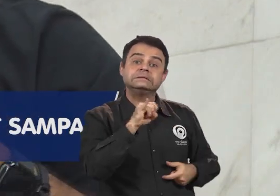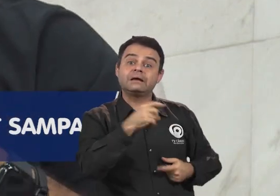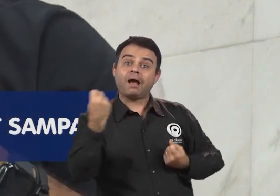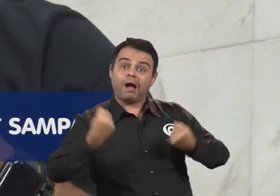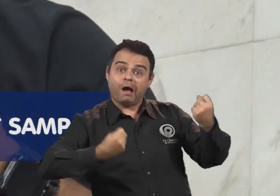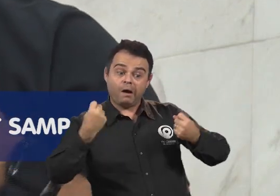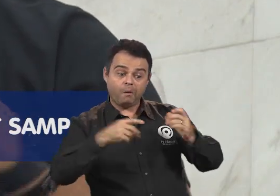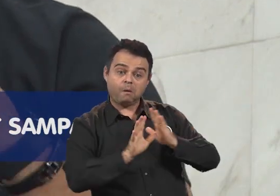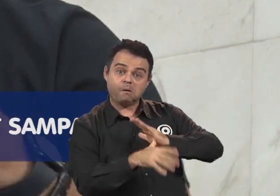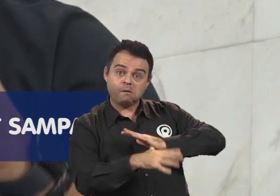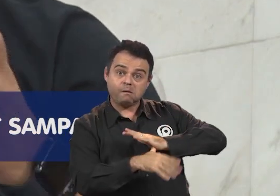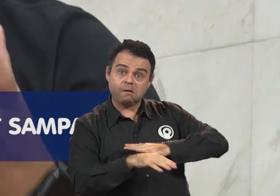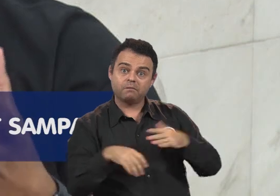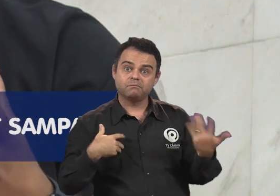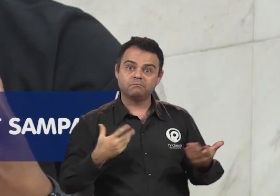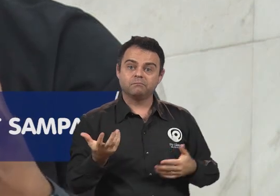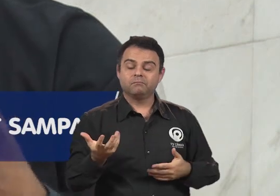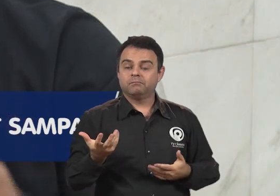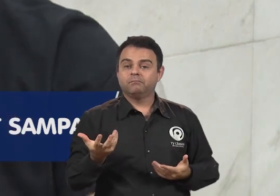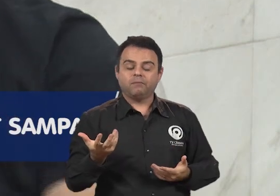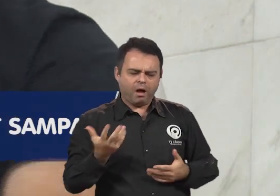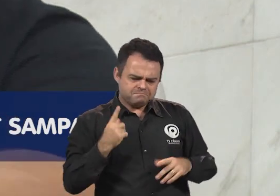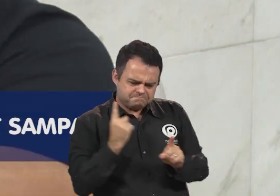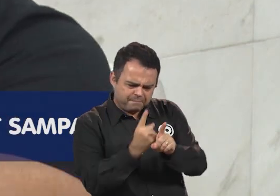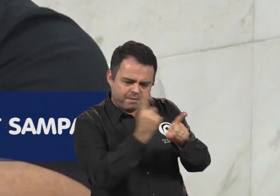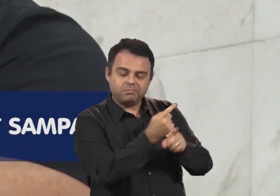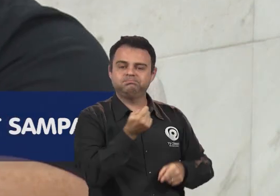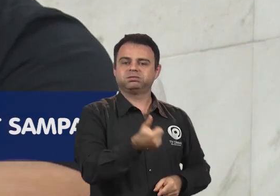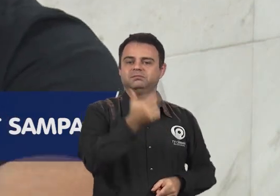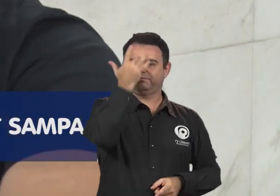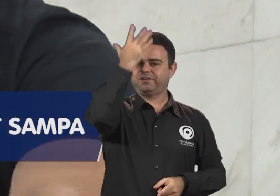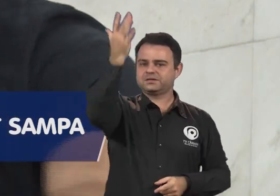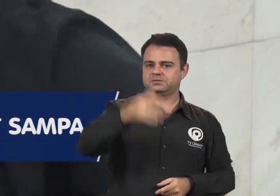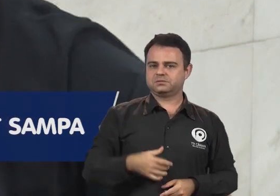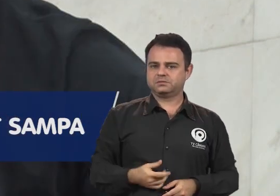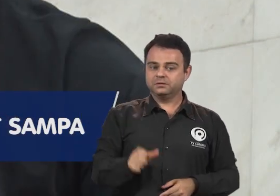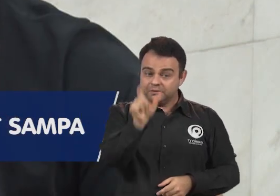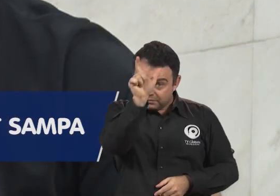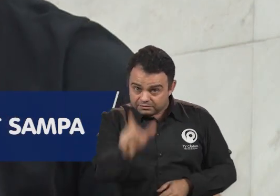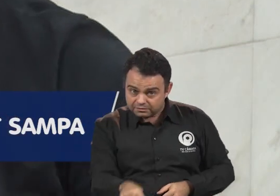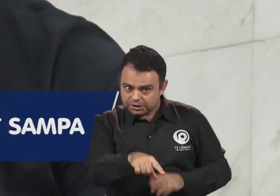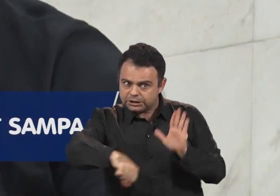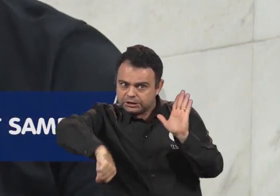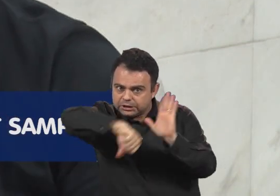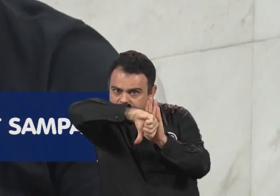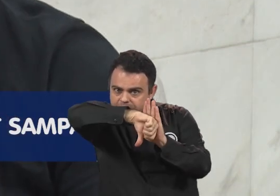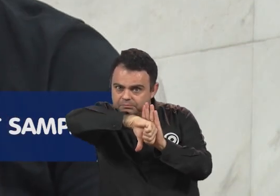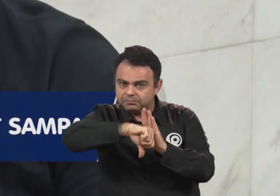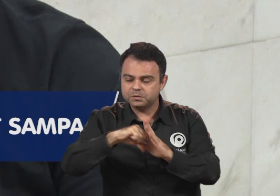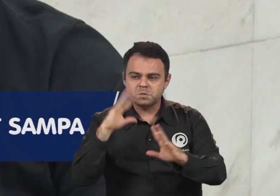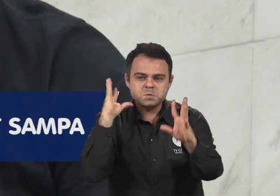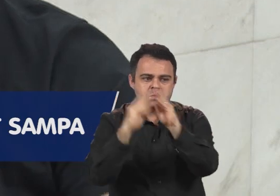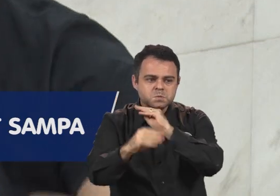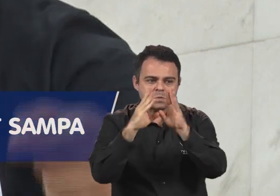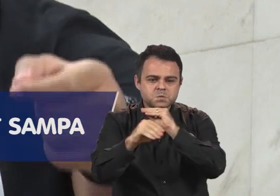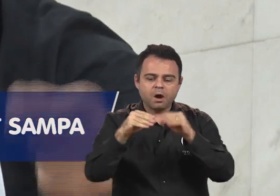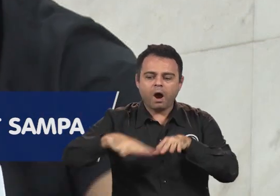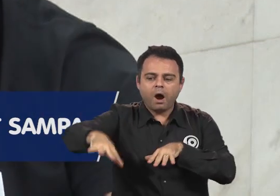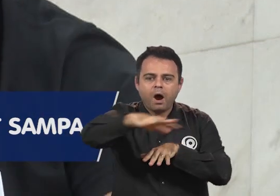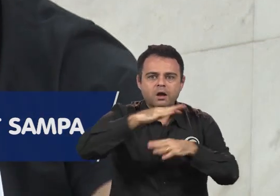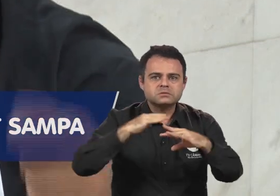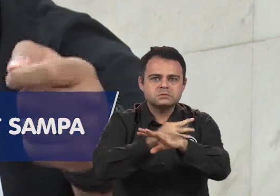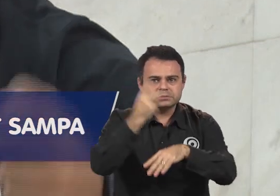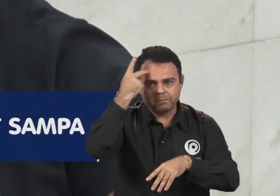de furto, tudo isso vai ser identificado. Se alguém cometeu um crime e está passando por São Paulo, vai ser identificada a placa do carro. Se existe